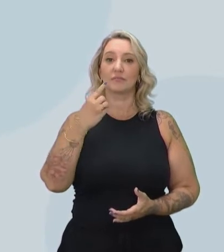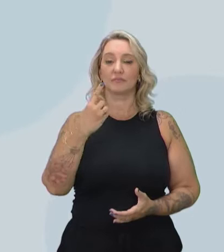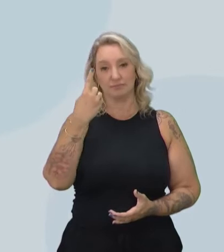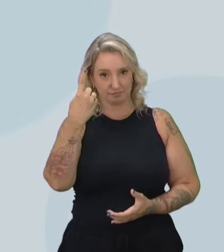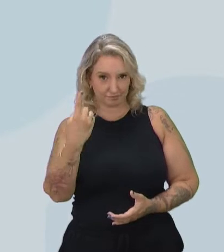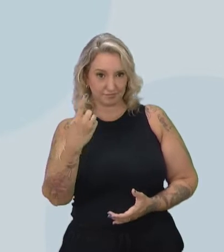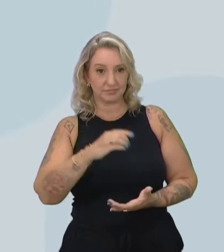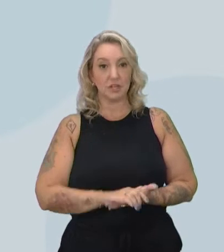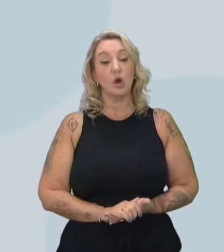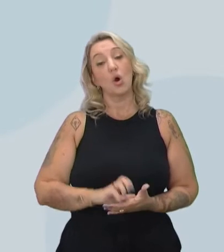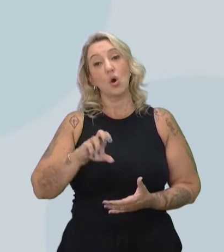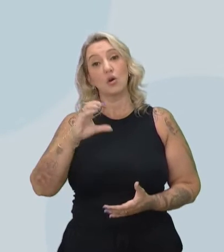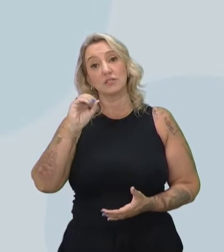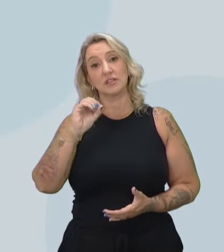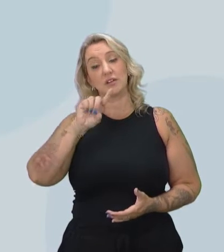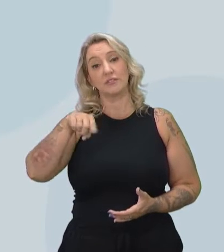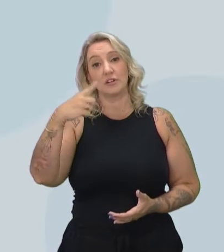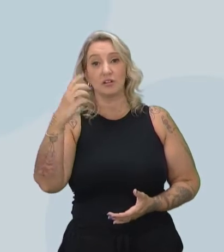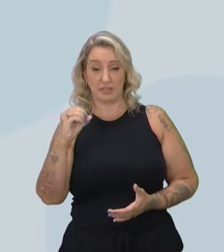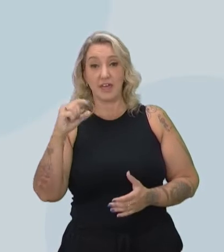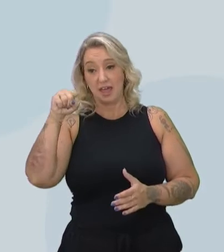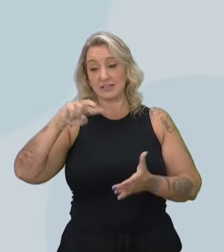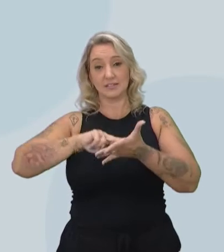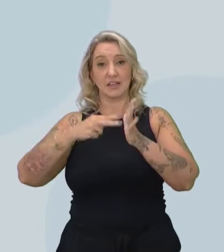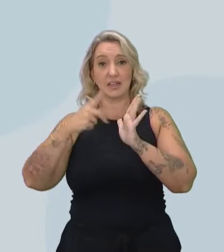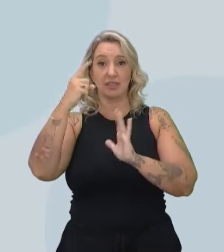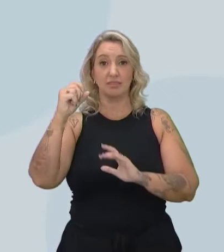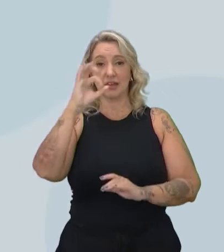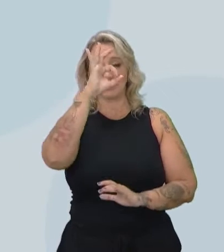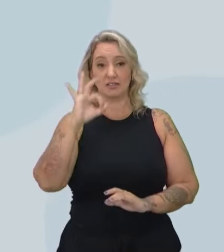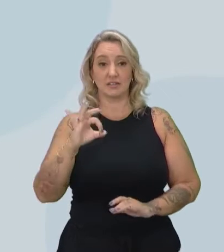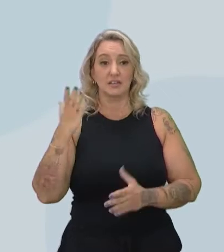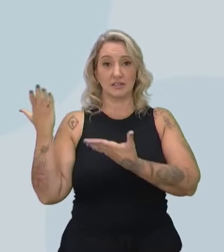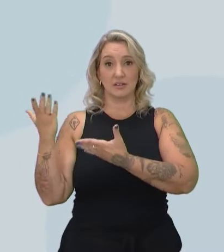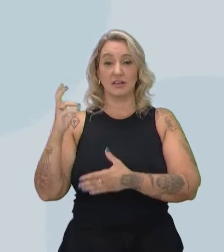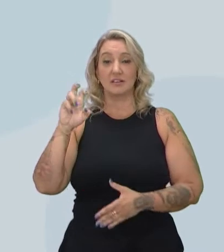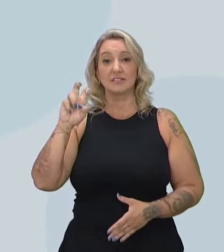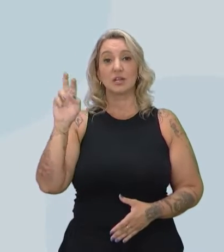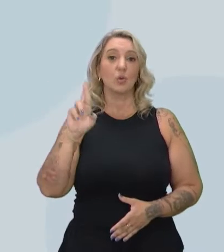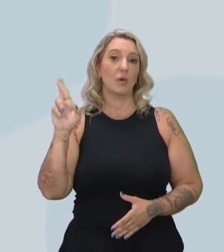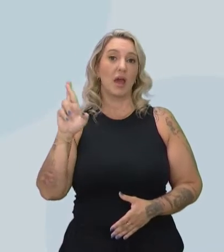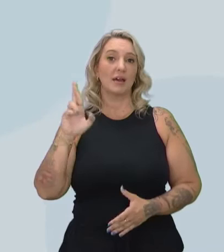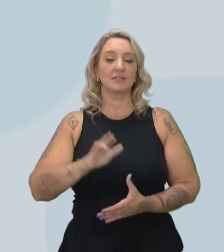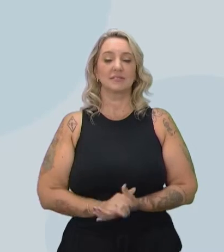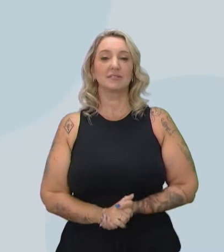ou 0,10, que é os 10%, e vai ser R$5.